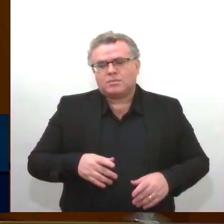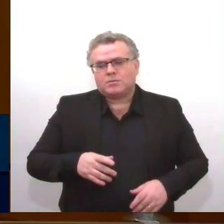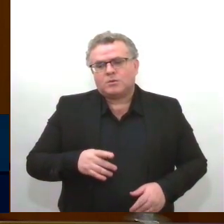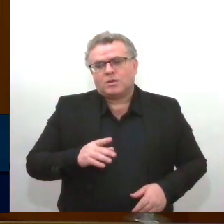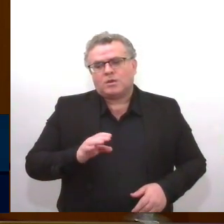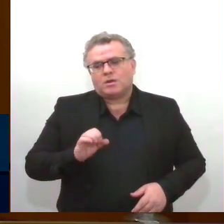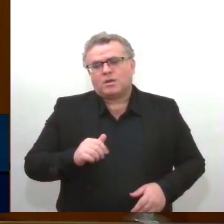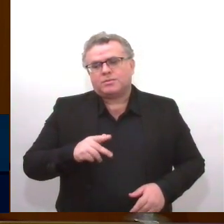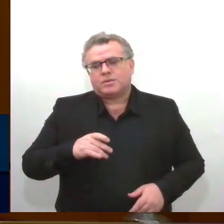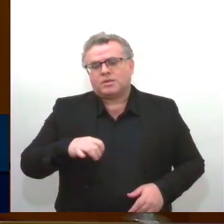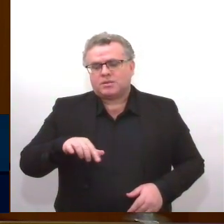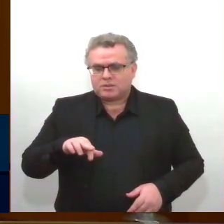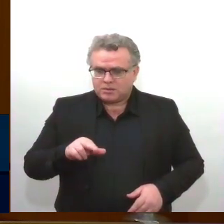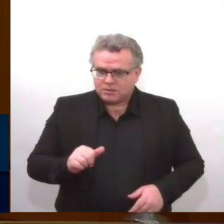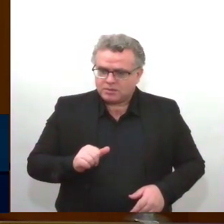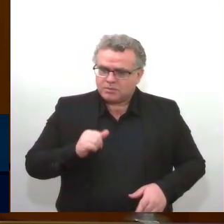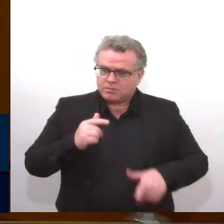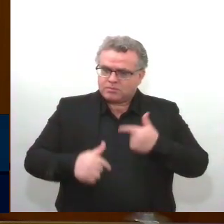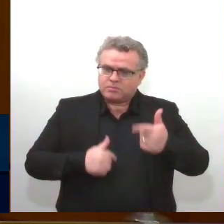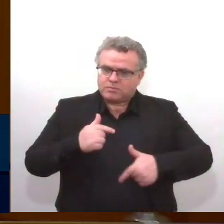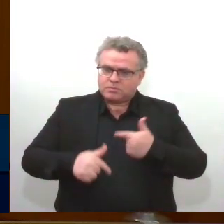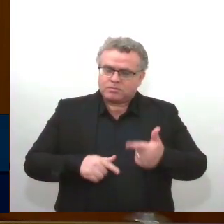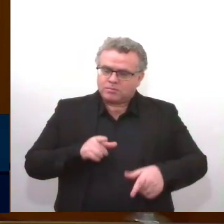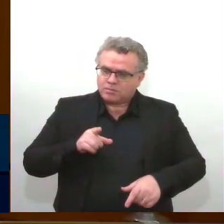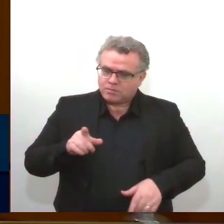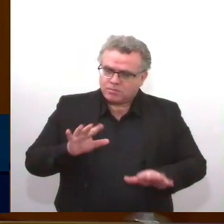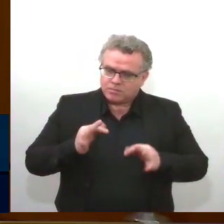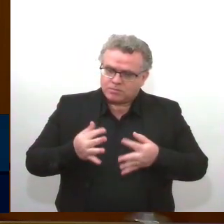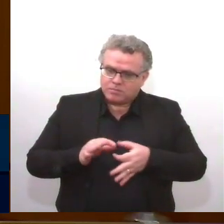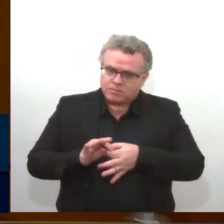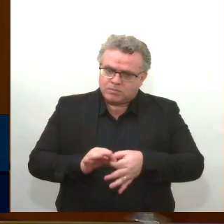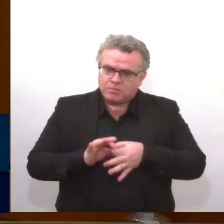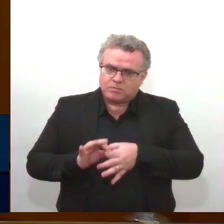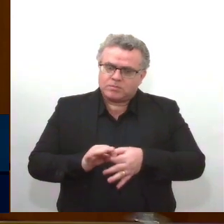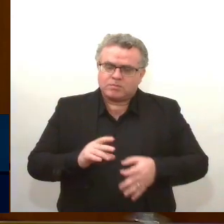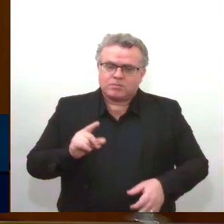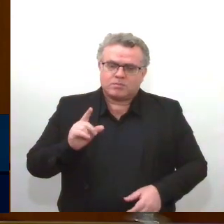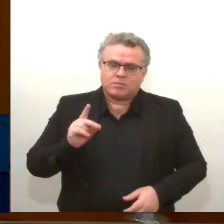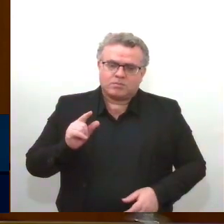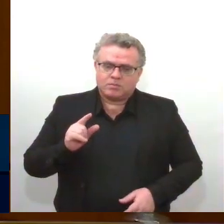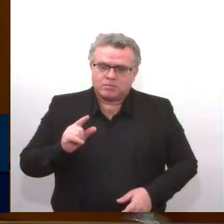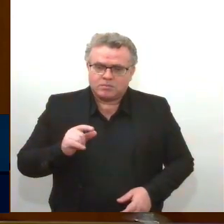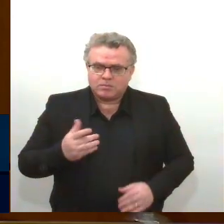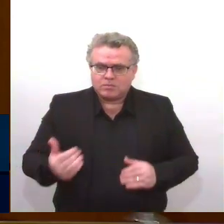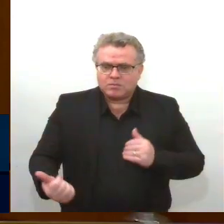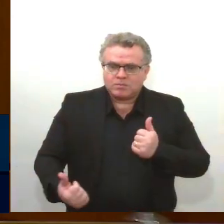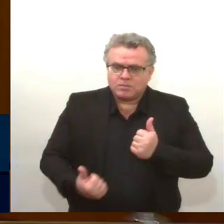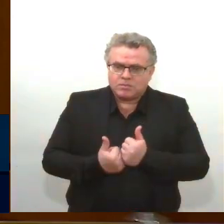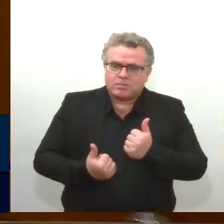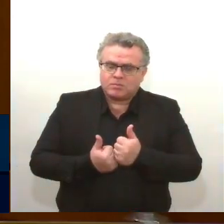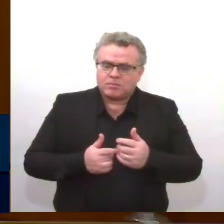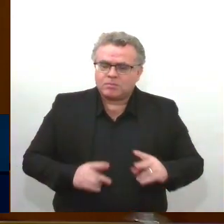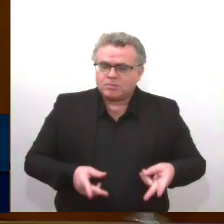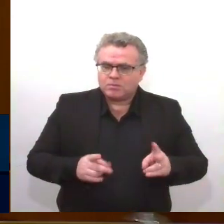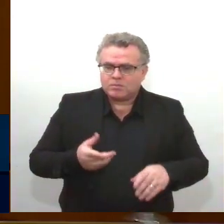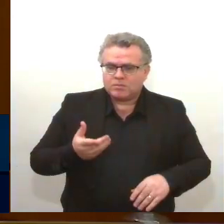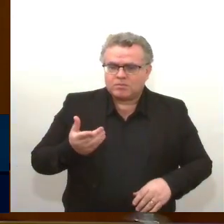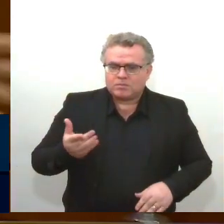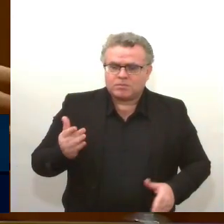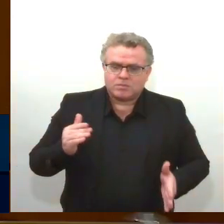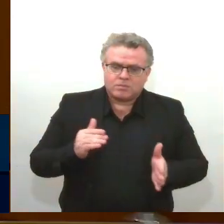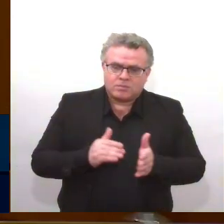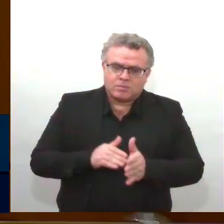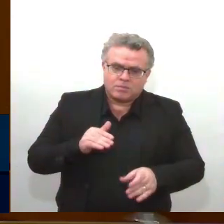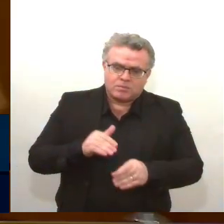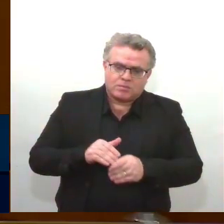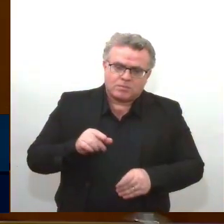família Passos volta com meu pai desde sempre me ajuda também desde sempre na última eleição não foi eleito por uma estratégia ficou